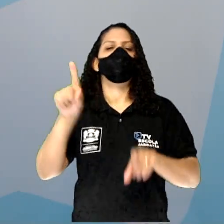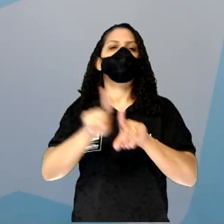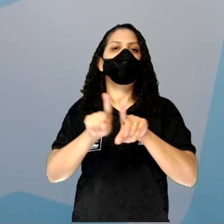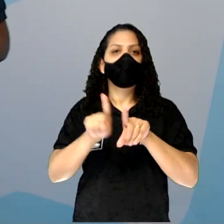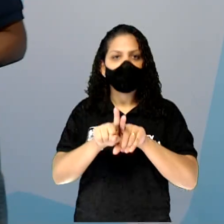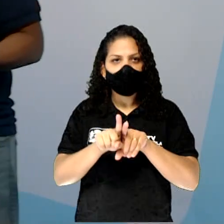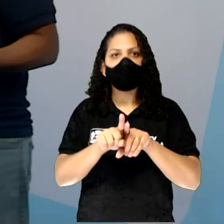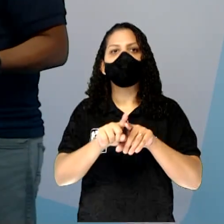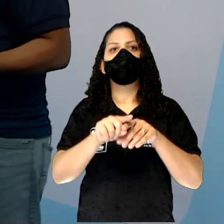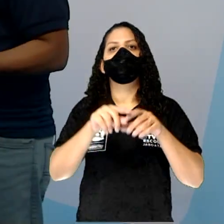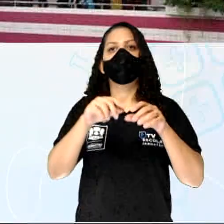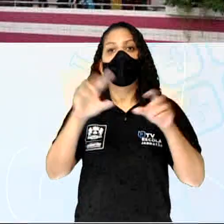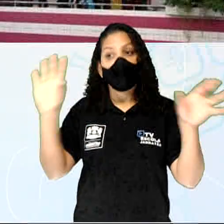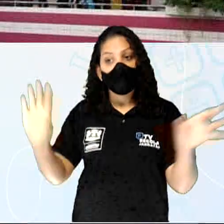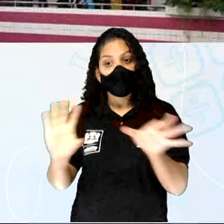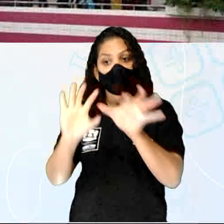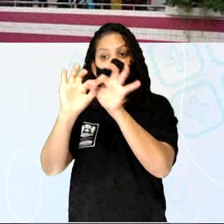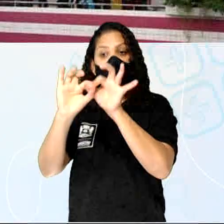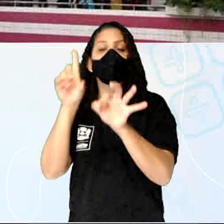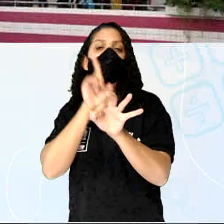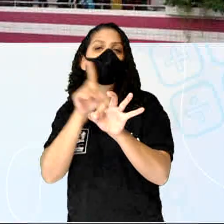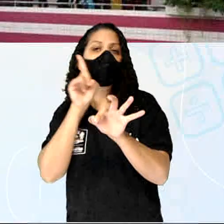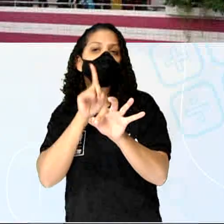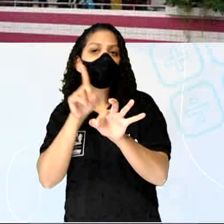Estados Unidos.